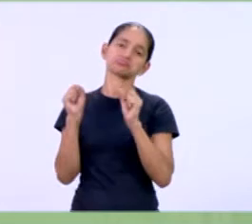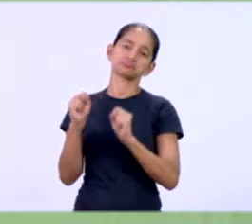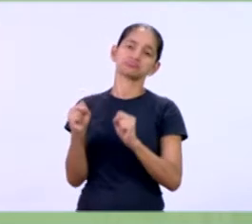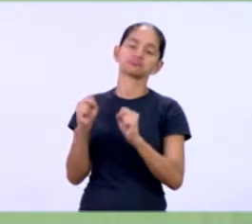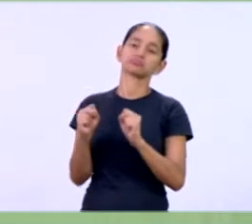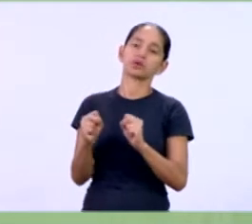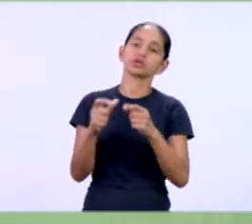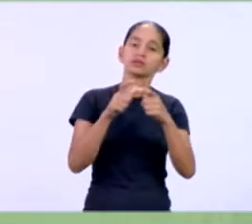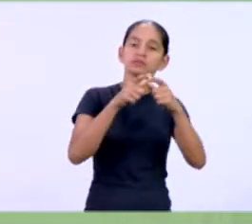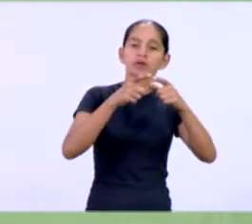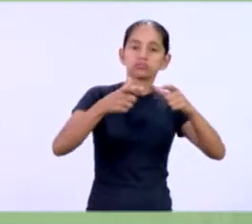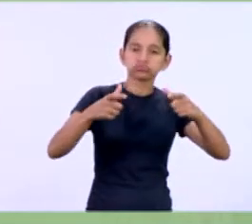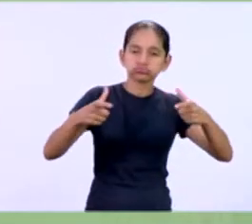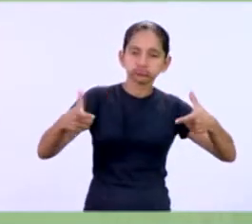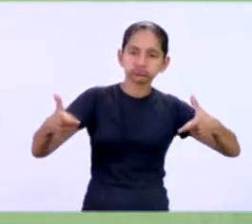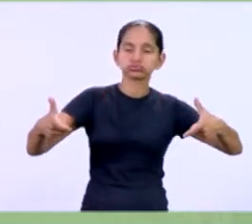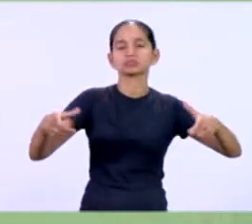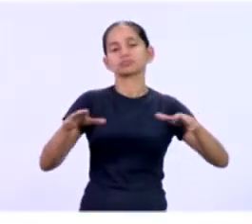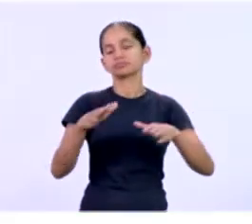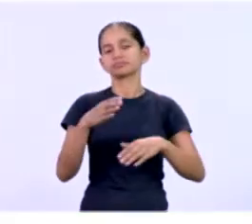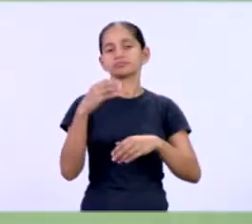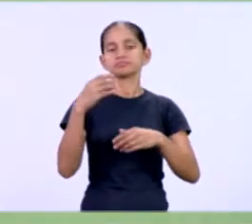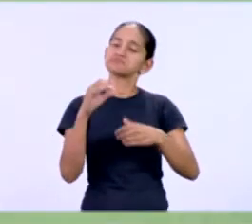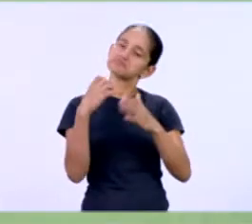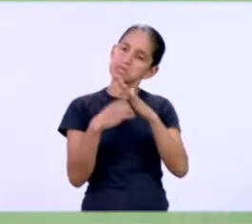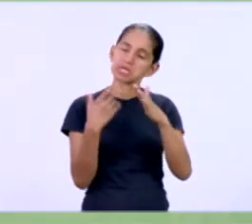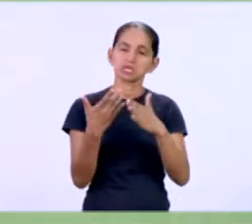a organização, né?